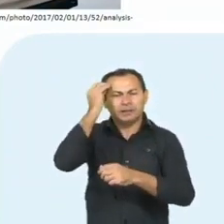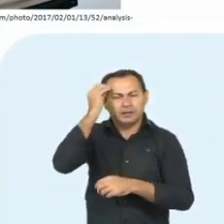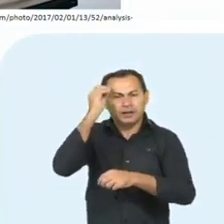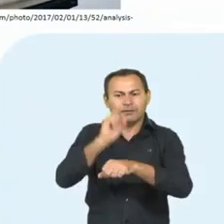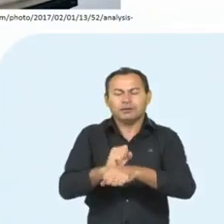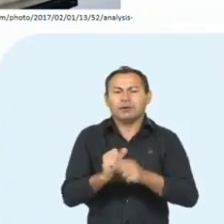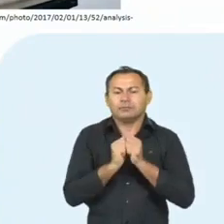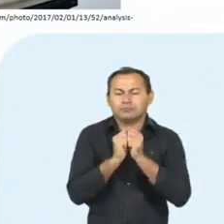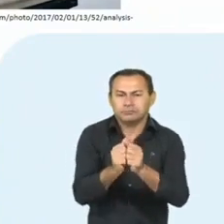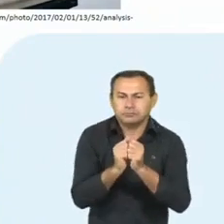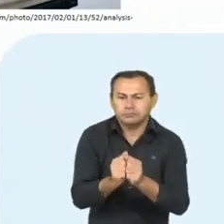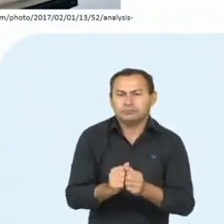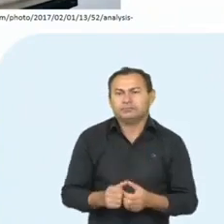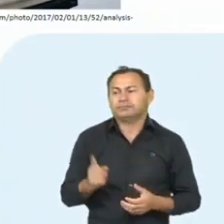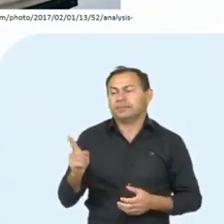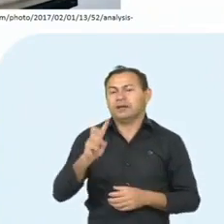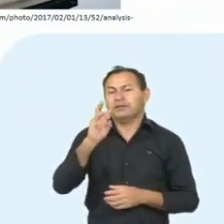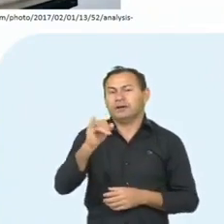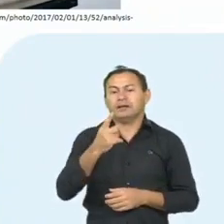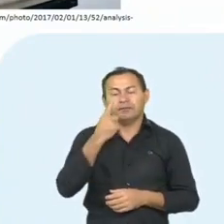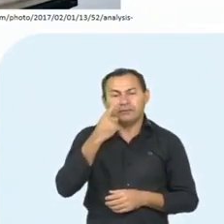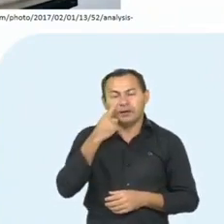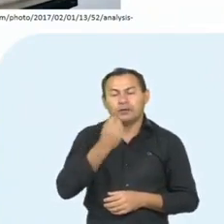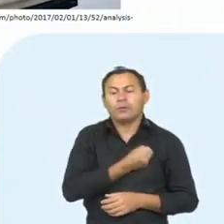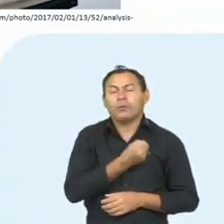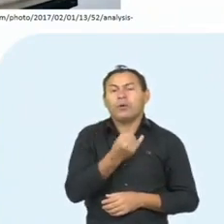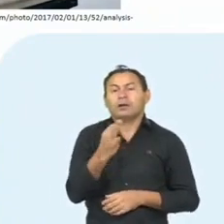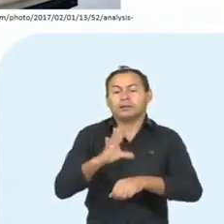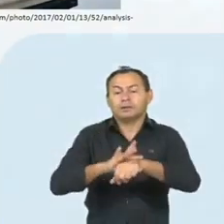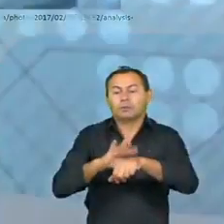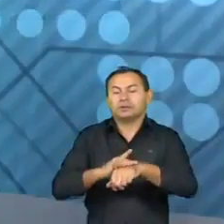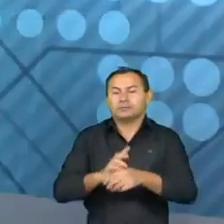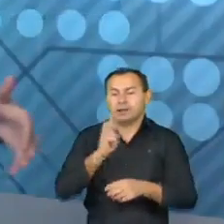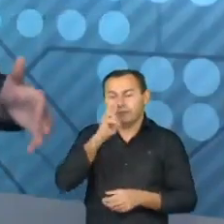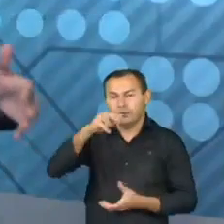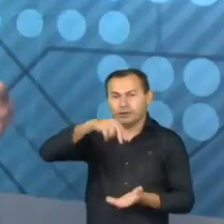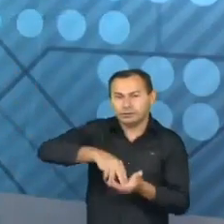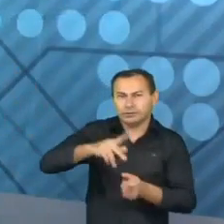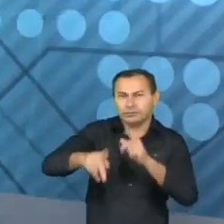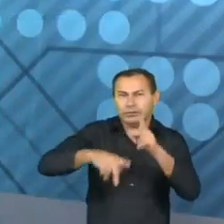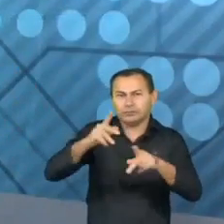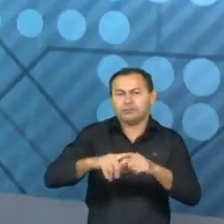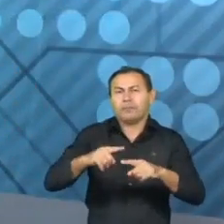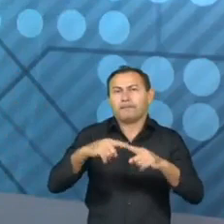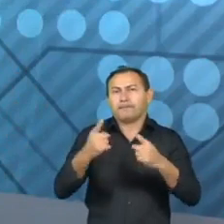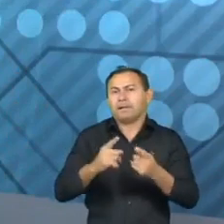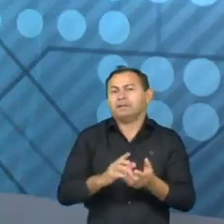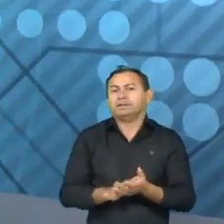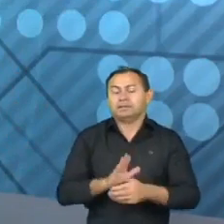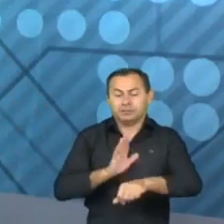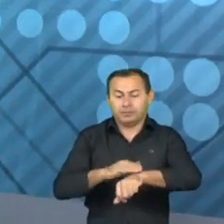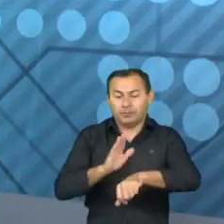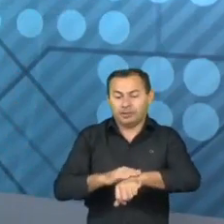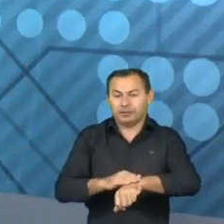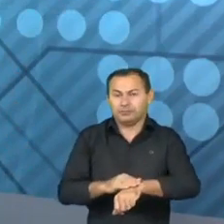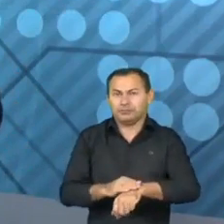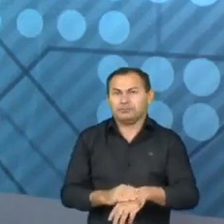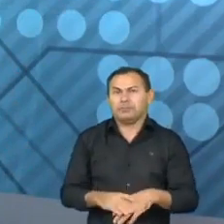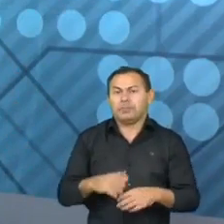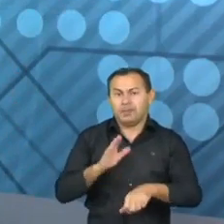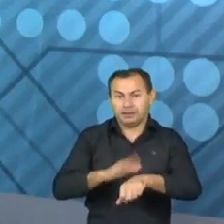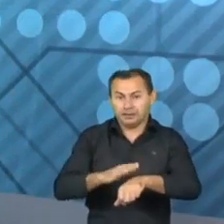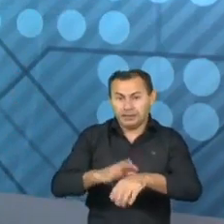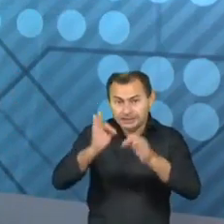um acompanhamento. Ela vai verificar o quanto essa doença predomina na população. Mas nesse momento,